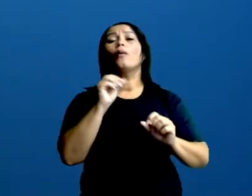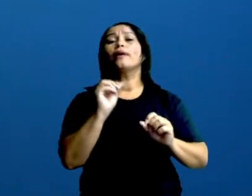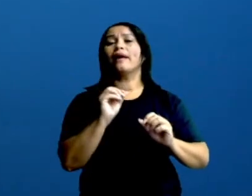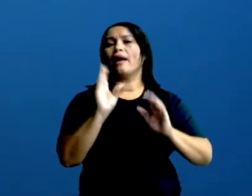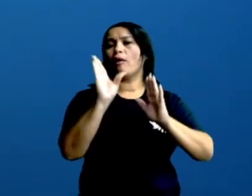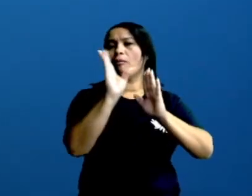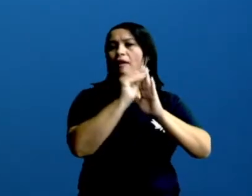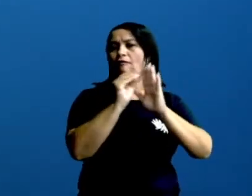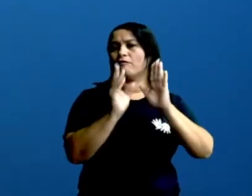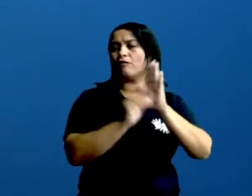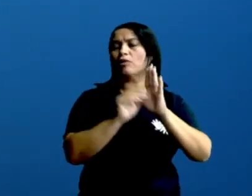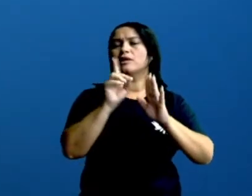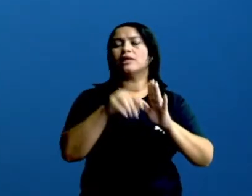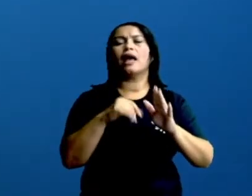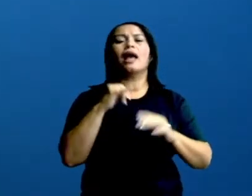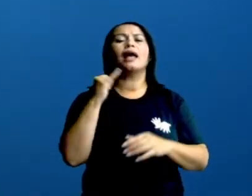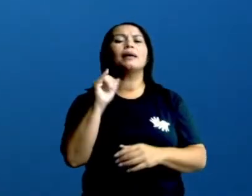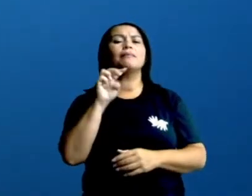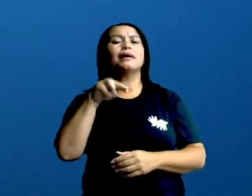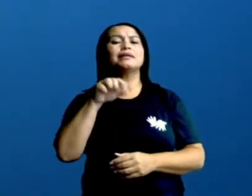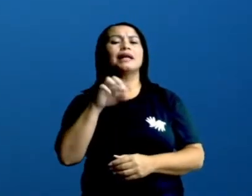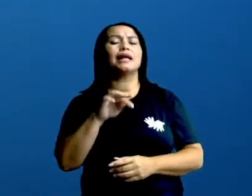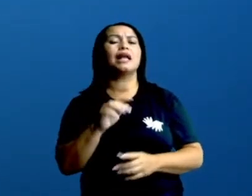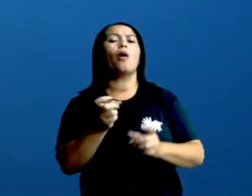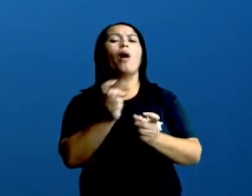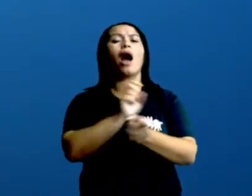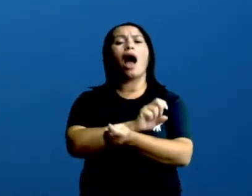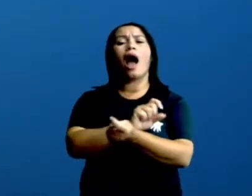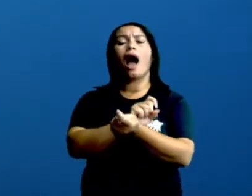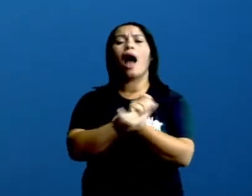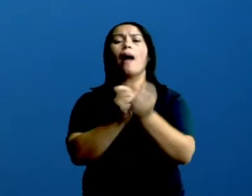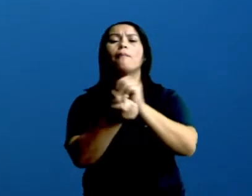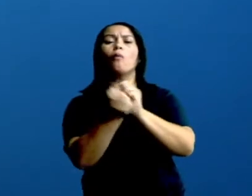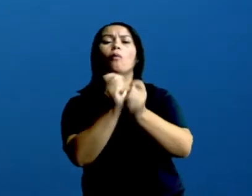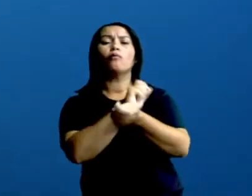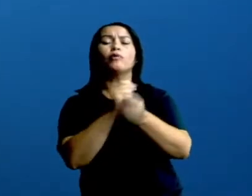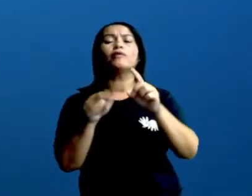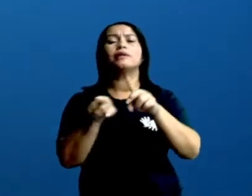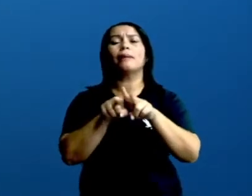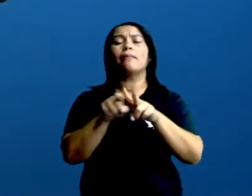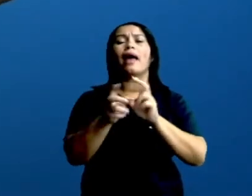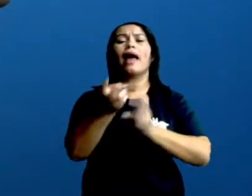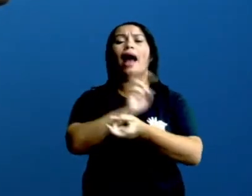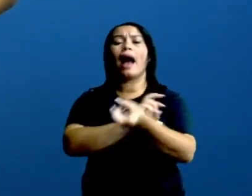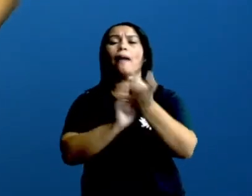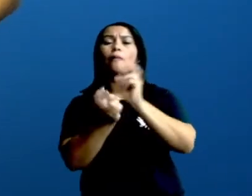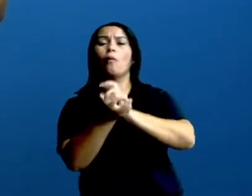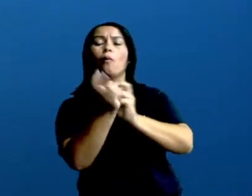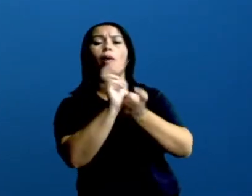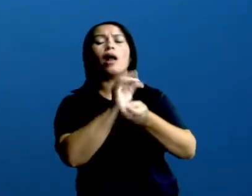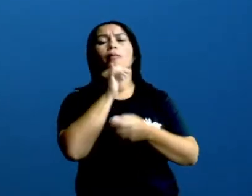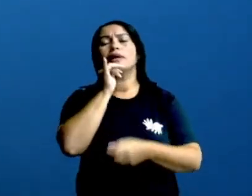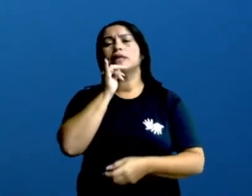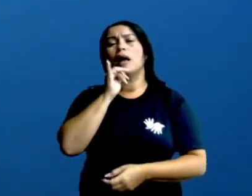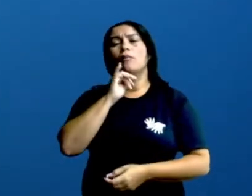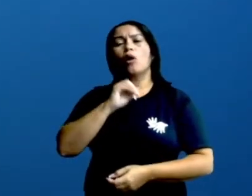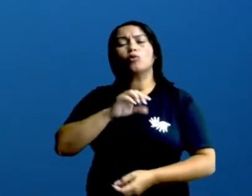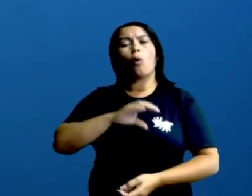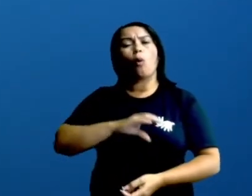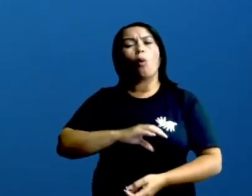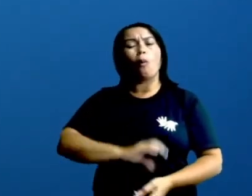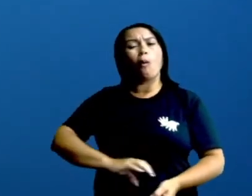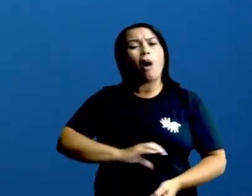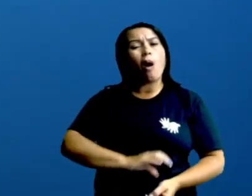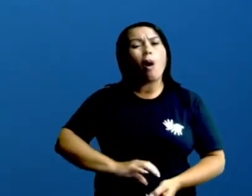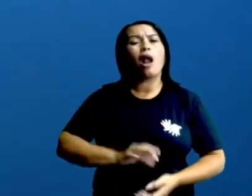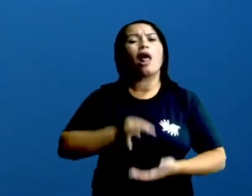imaterial. Por exemplo, a capoeira, o frevo, alguns hábitos, né, por exemplo, eu tô com uma cólica, eu vou tomar um chá, isso é um